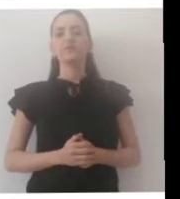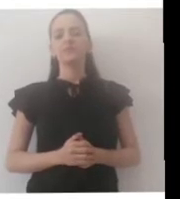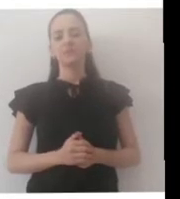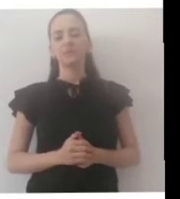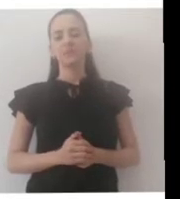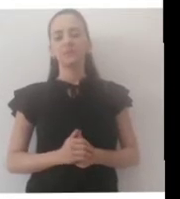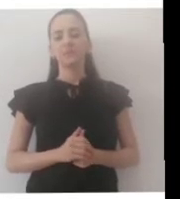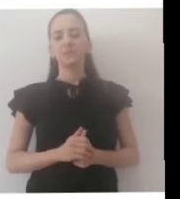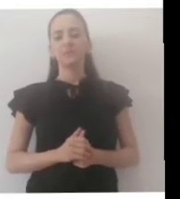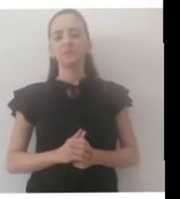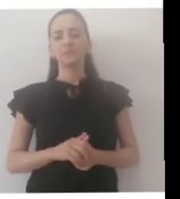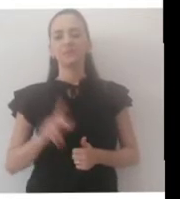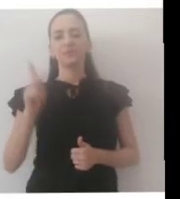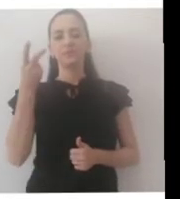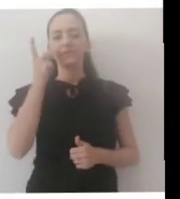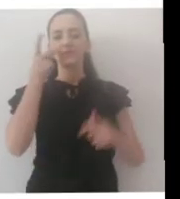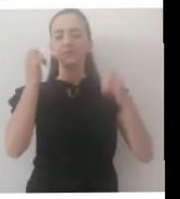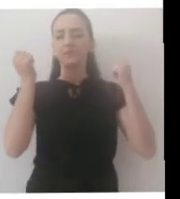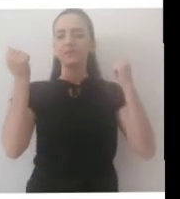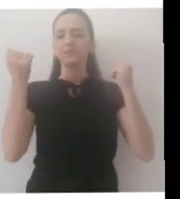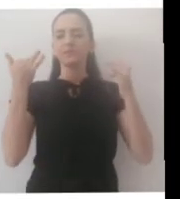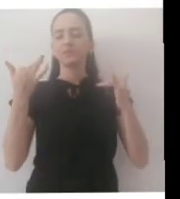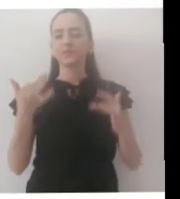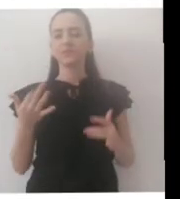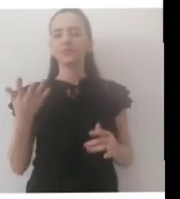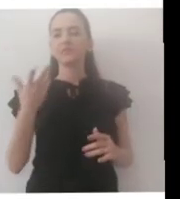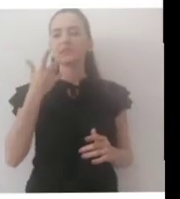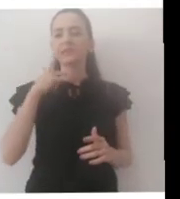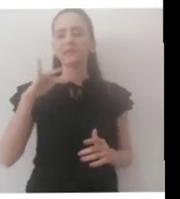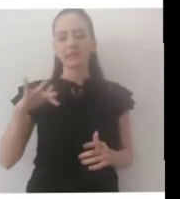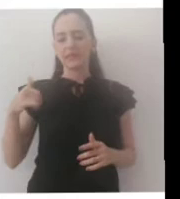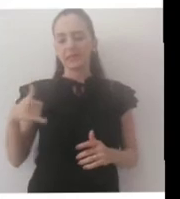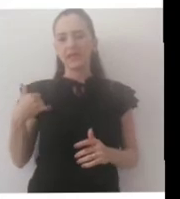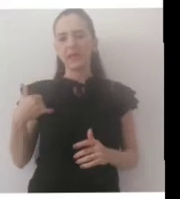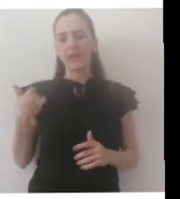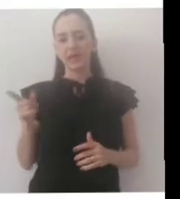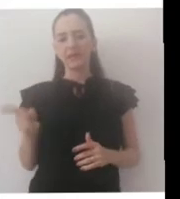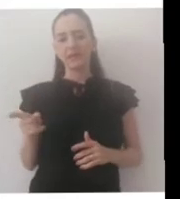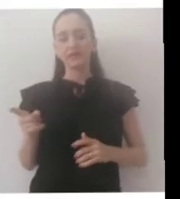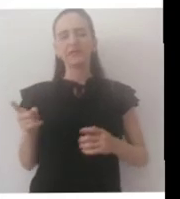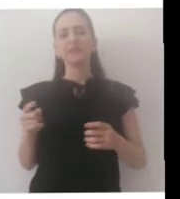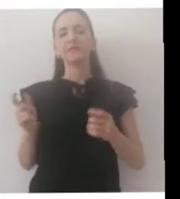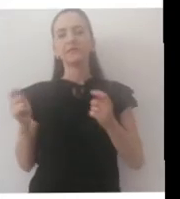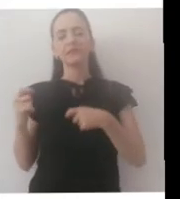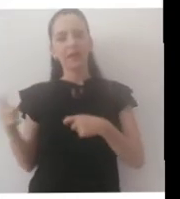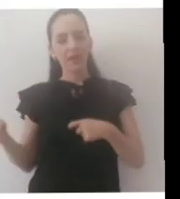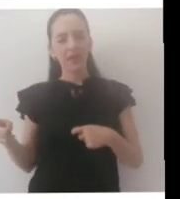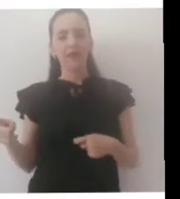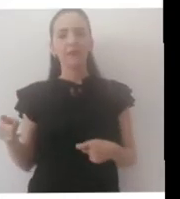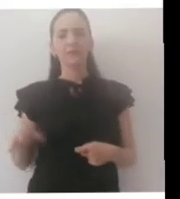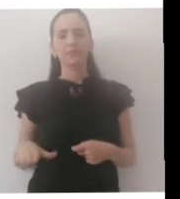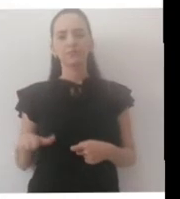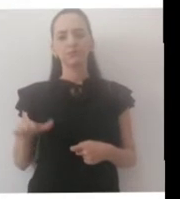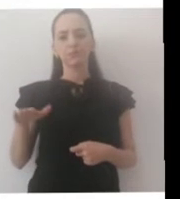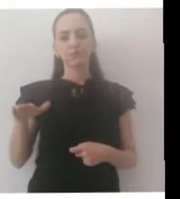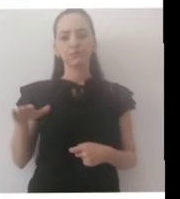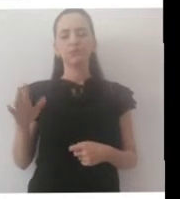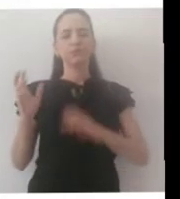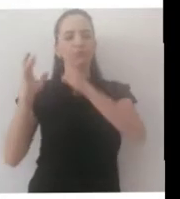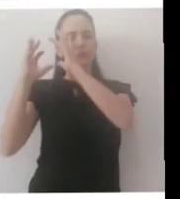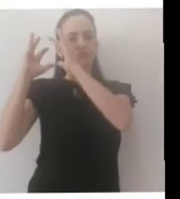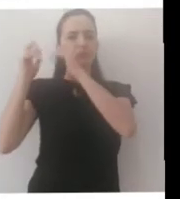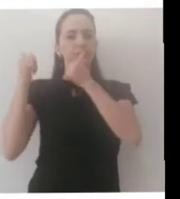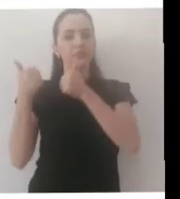apta para aprender determinadas coisas, e ela vai nessa linha também. O sucesso escolar depende muito da habilidade de